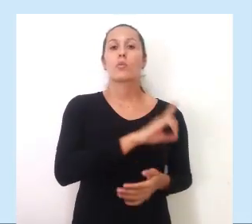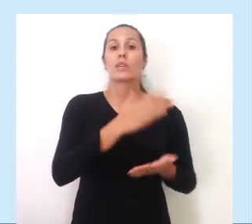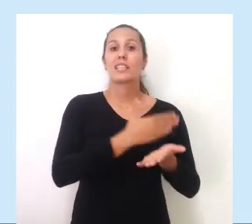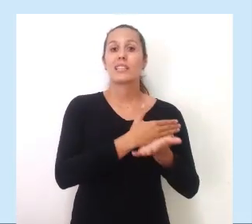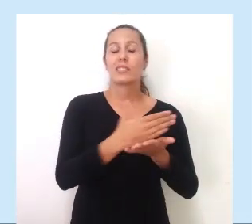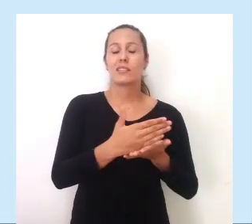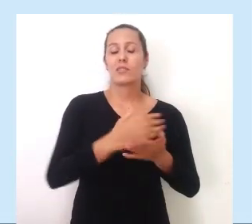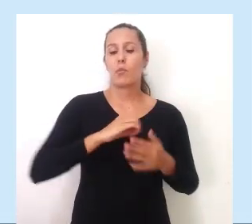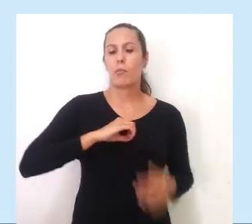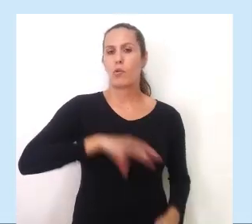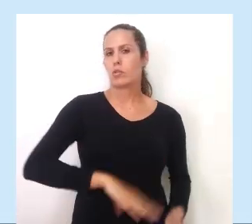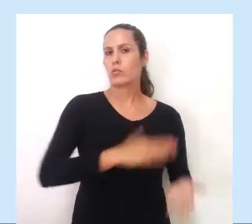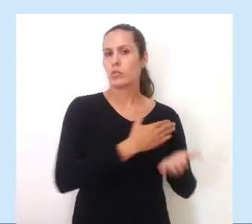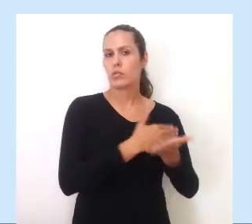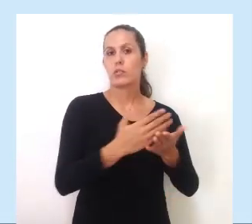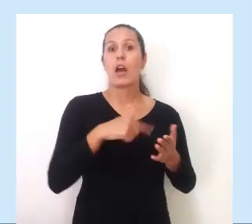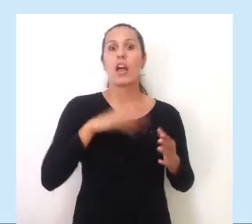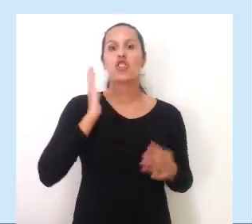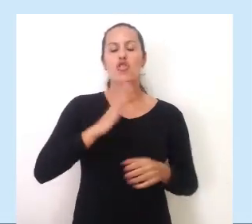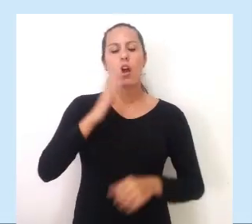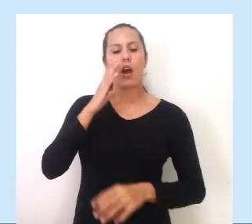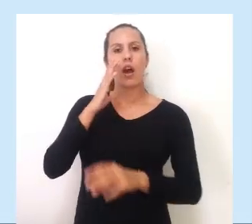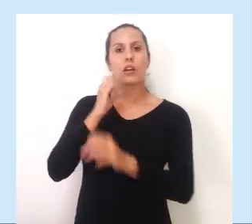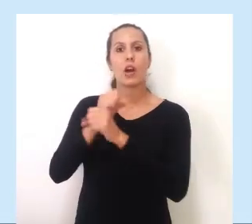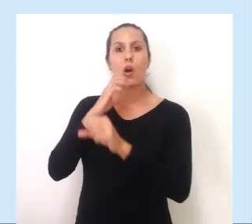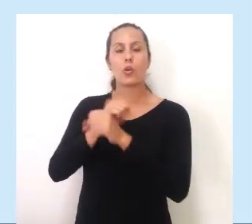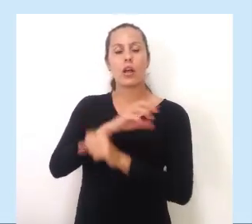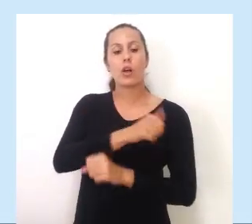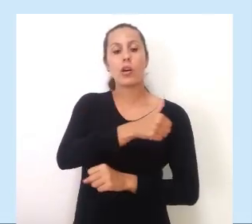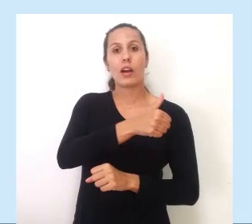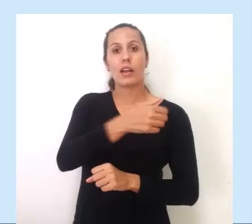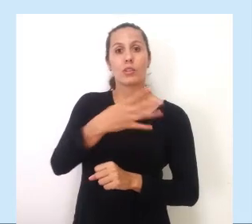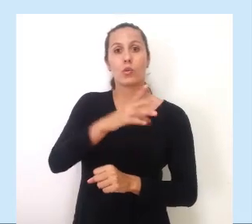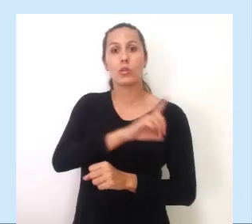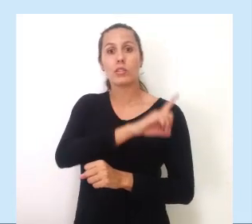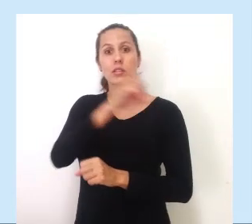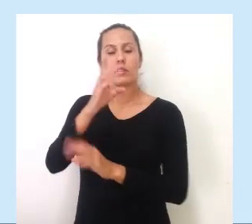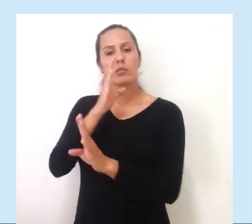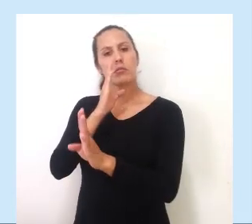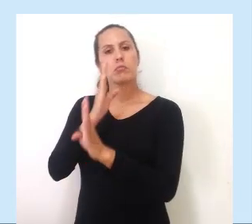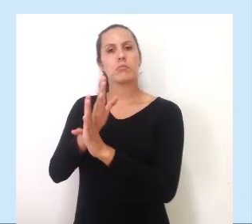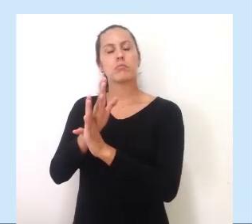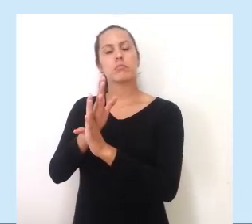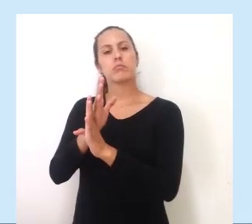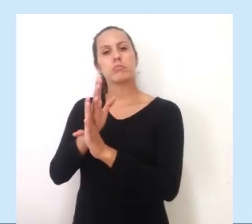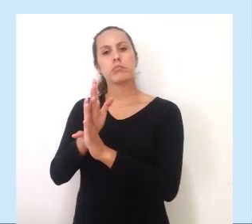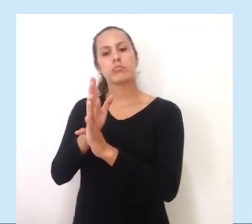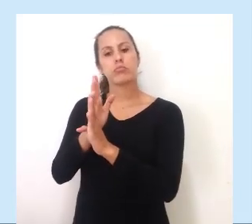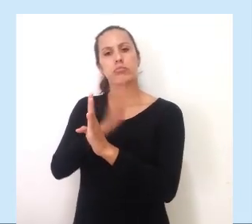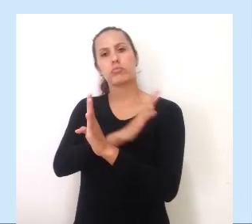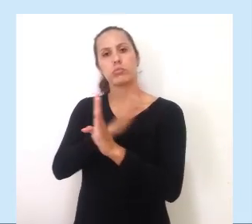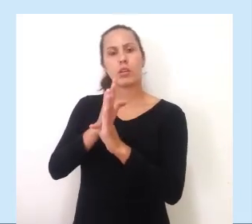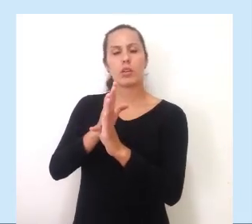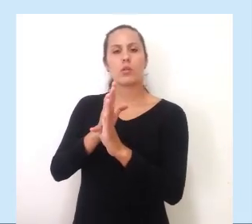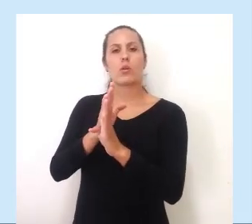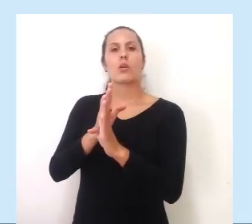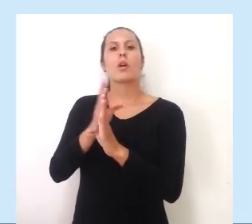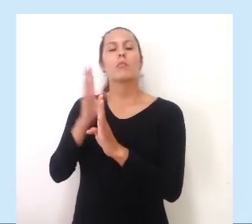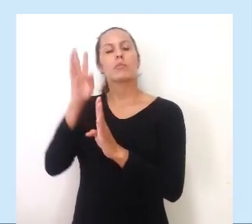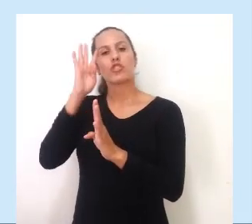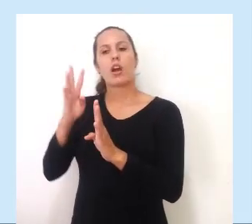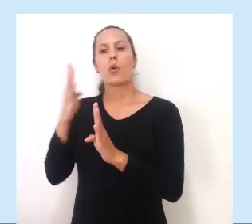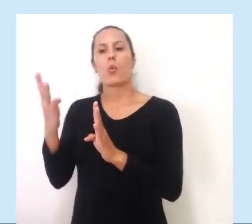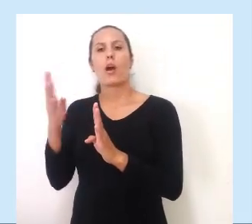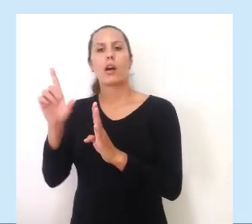celulares que você coloca início da menstruação, você anota lá. Ele já vai calcular os